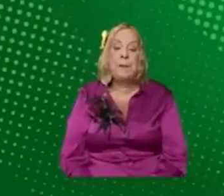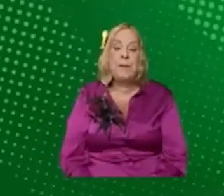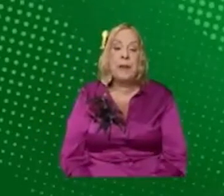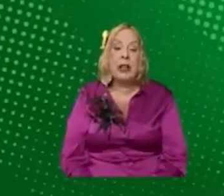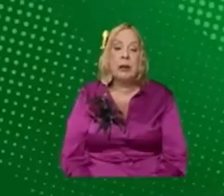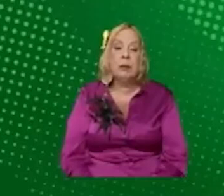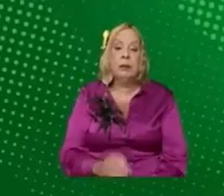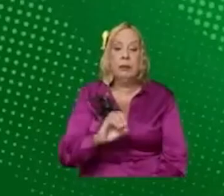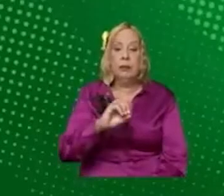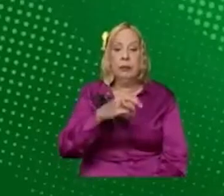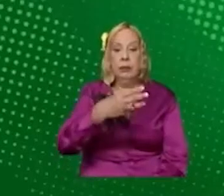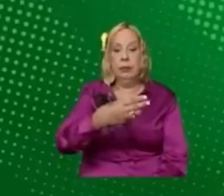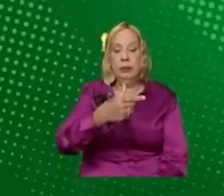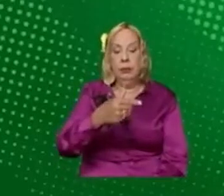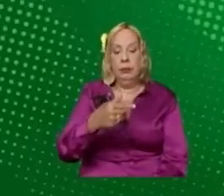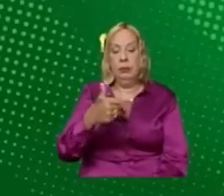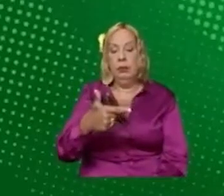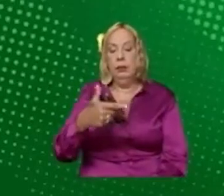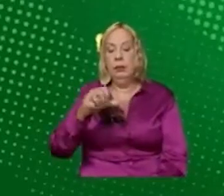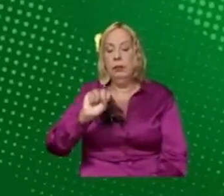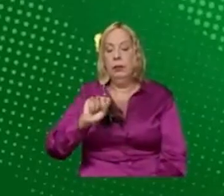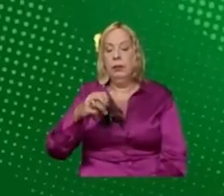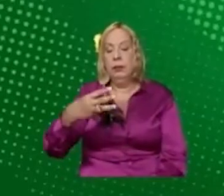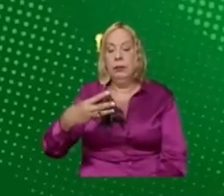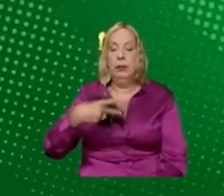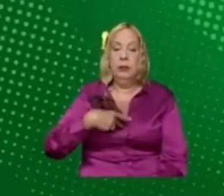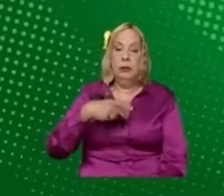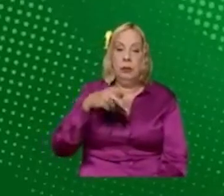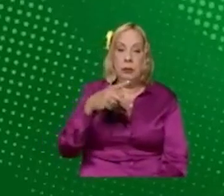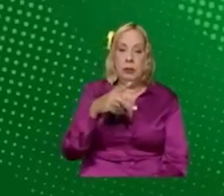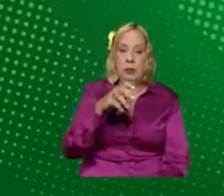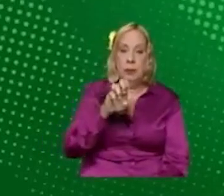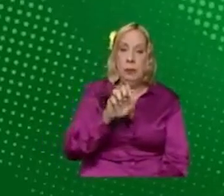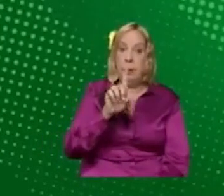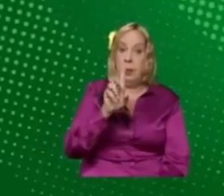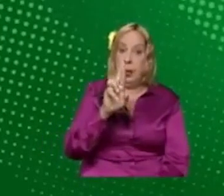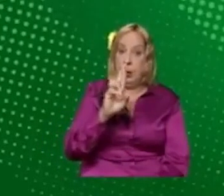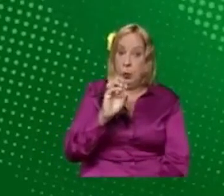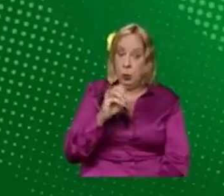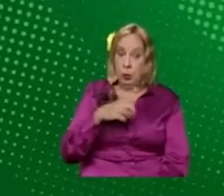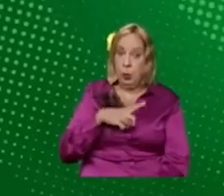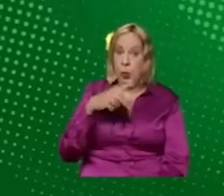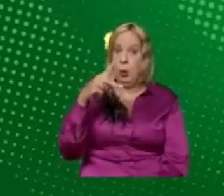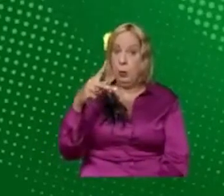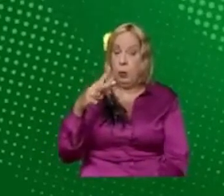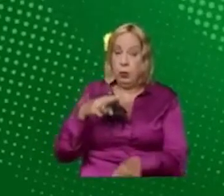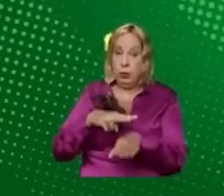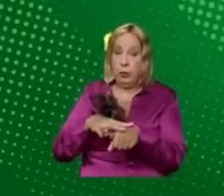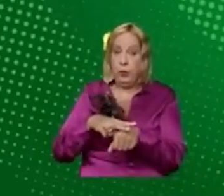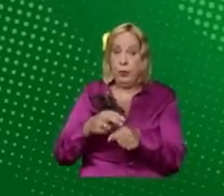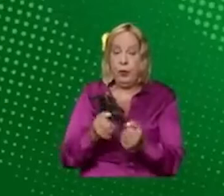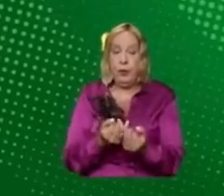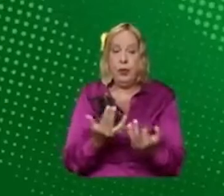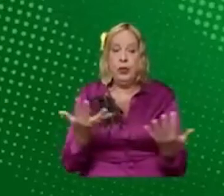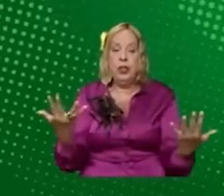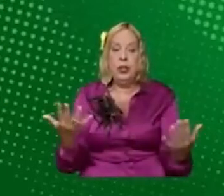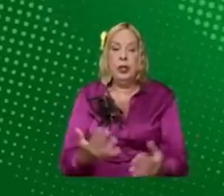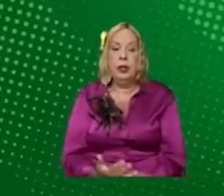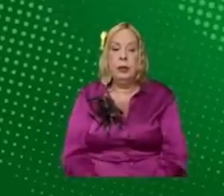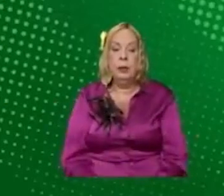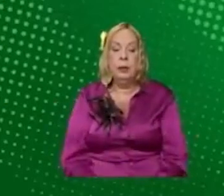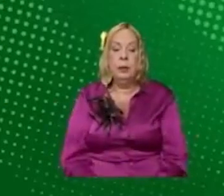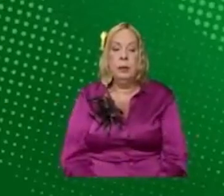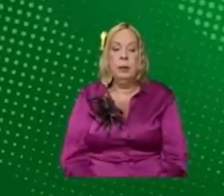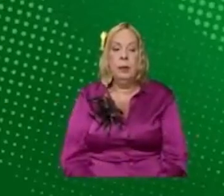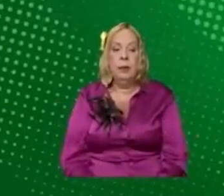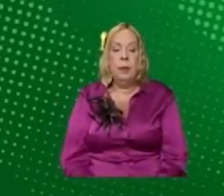para o número 037283 do Pedro. Poço Verde ao município, sol, pé quente, regional Tobias Barreto. Acredito que